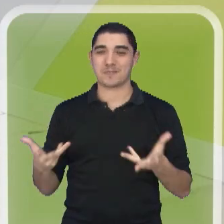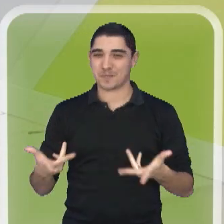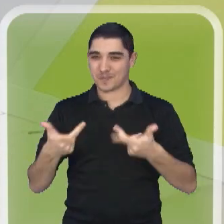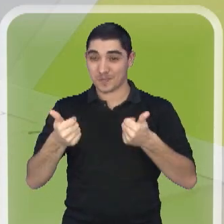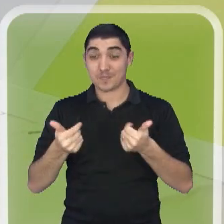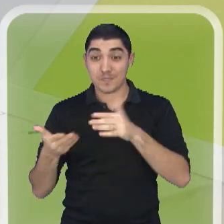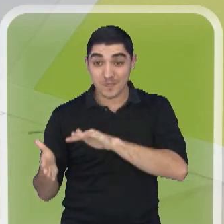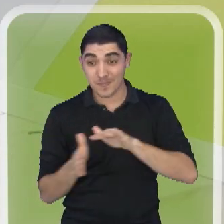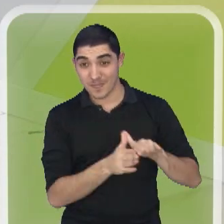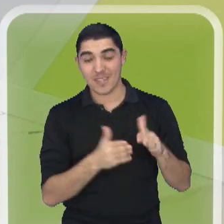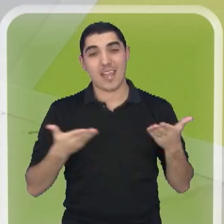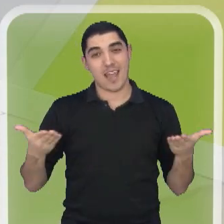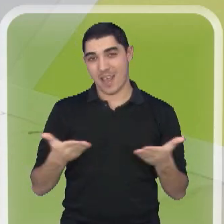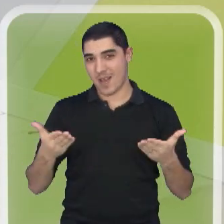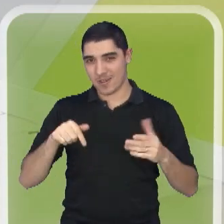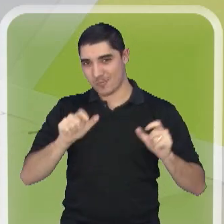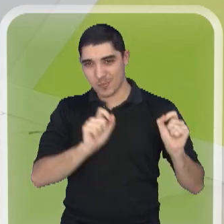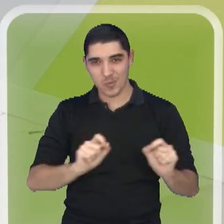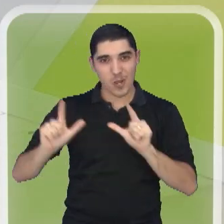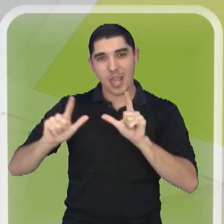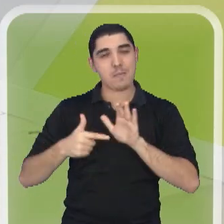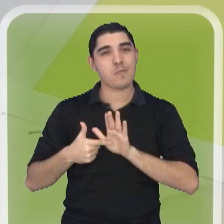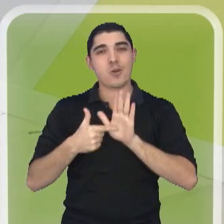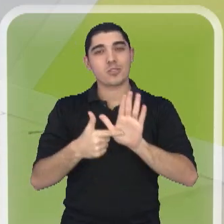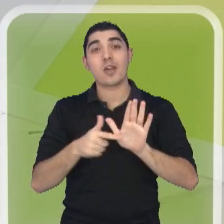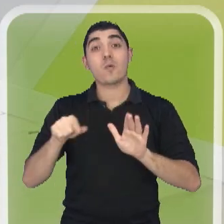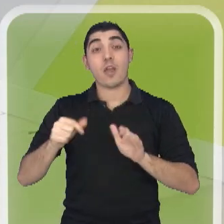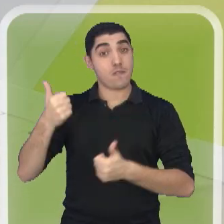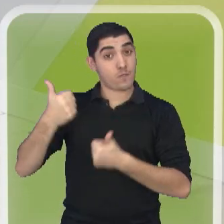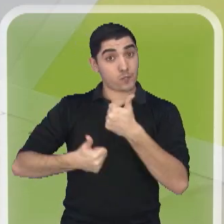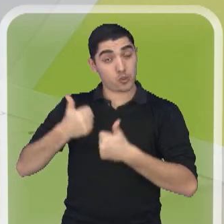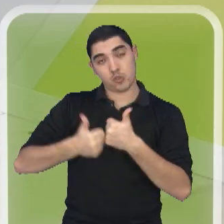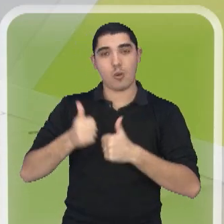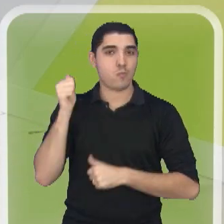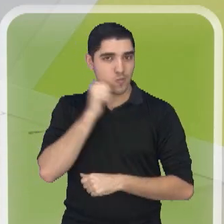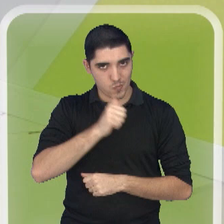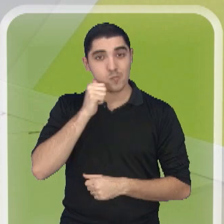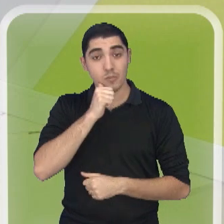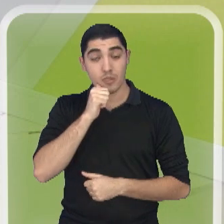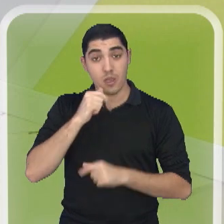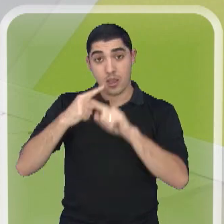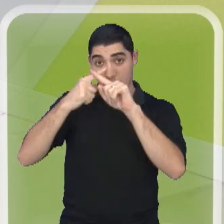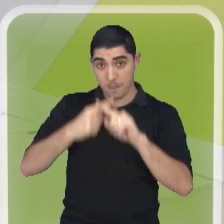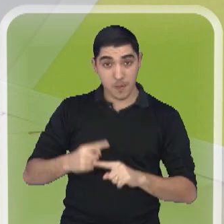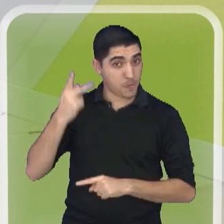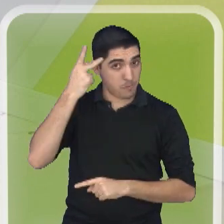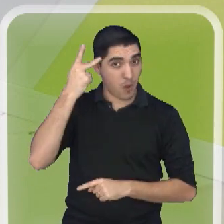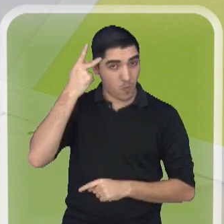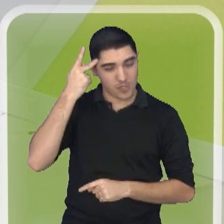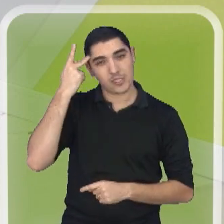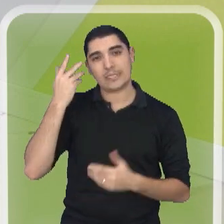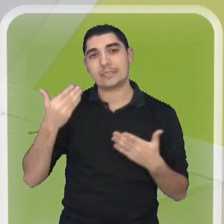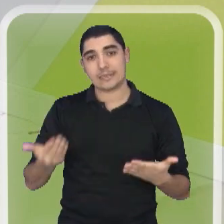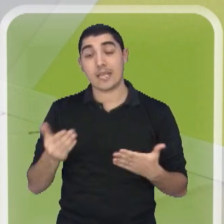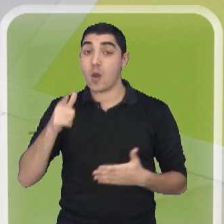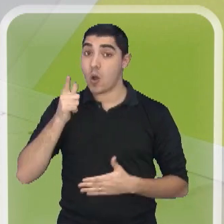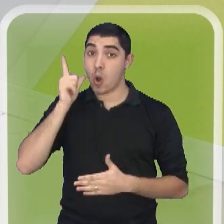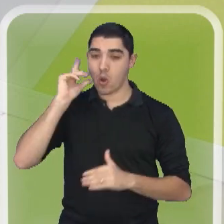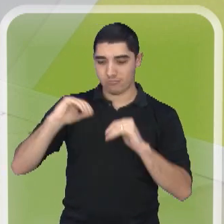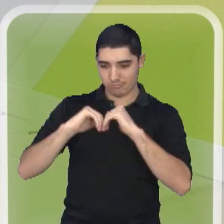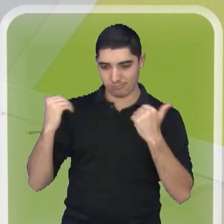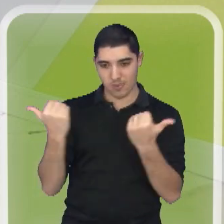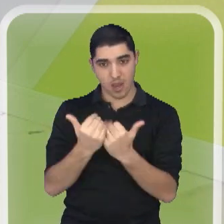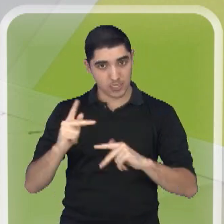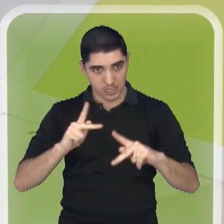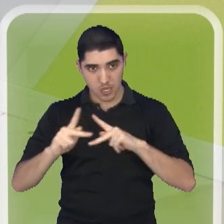Esporte. Vai, TP! O Hora do Esporte de hoje começa falando sobre futebol feminino. O Paulista de Futebol Feminino. Ontem, no estádio Martins Pereira,